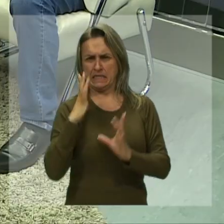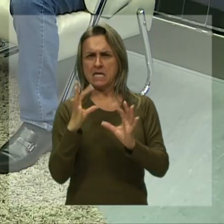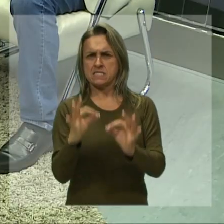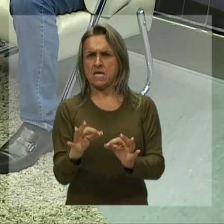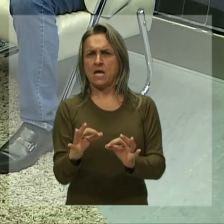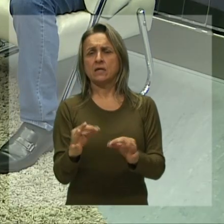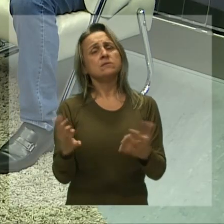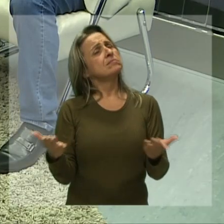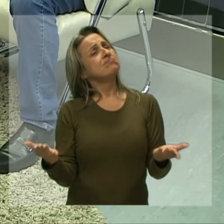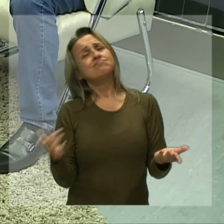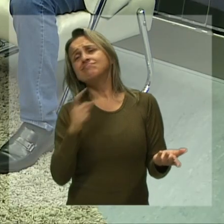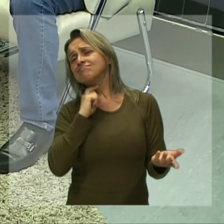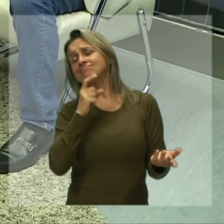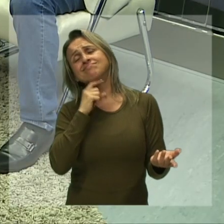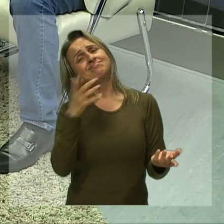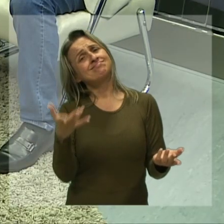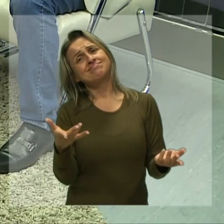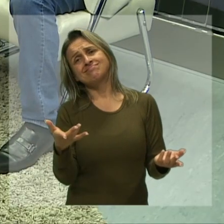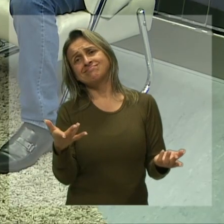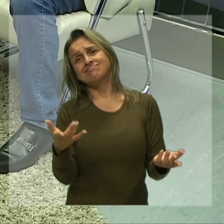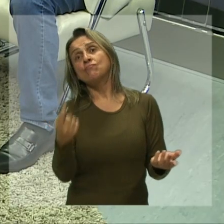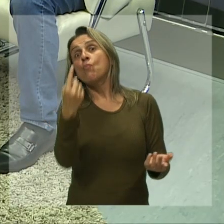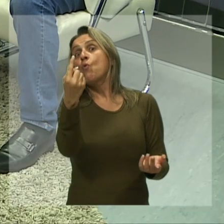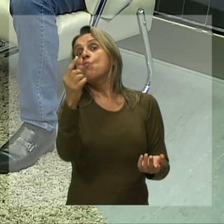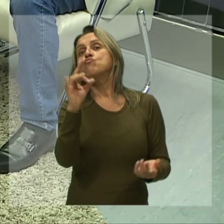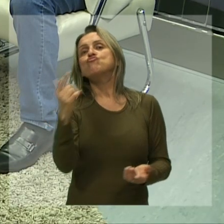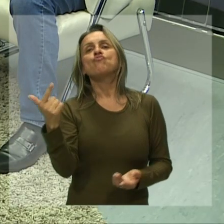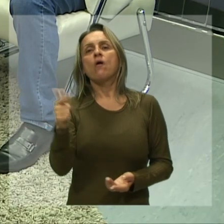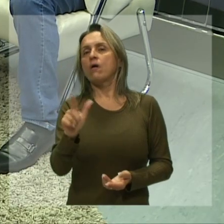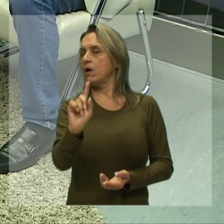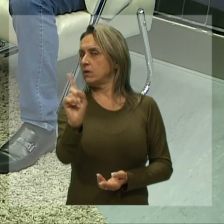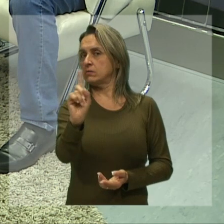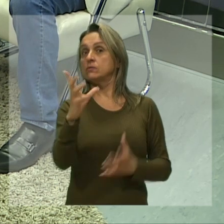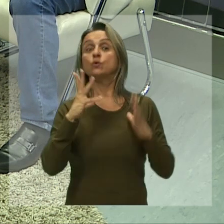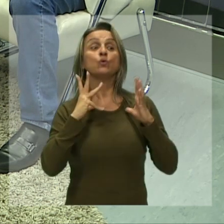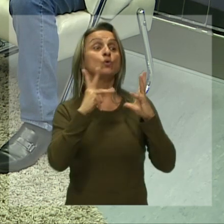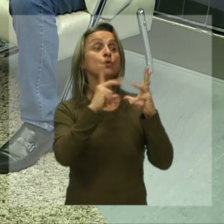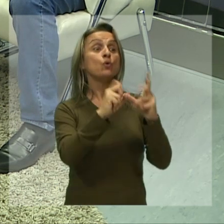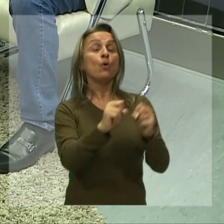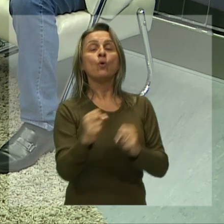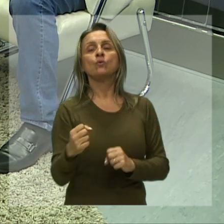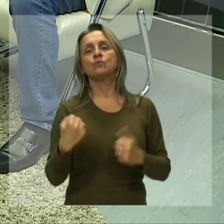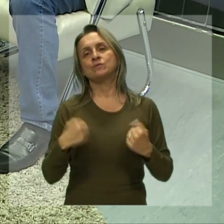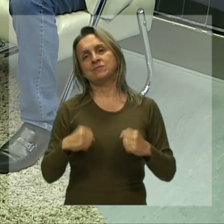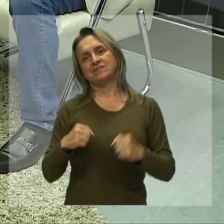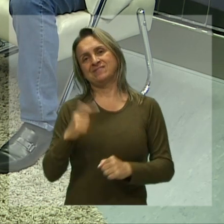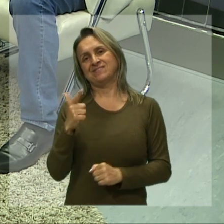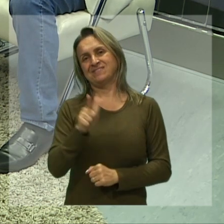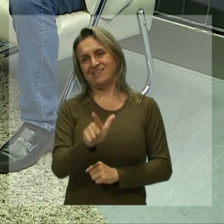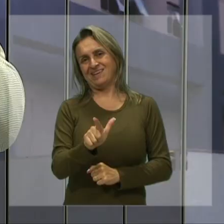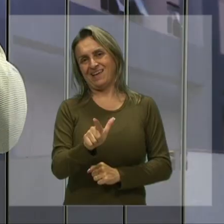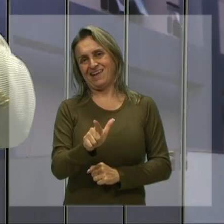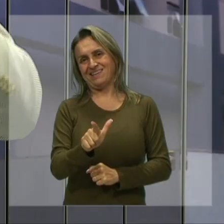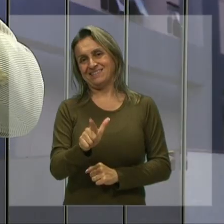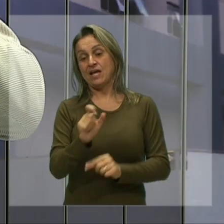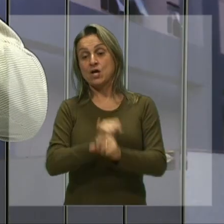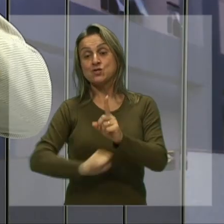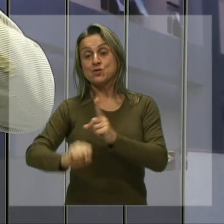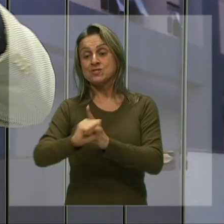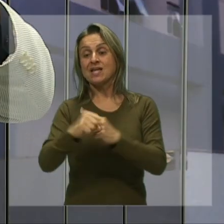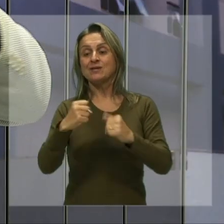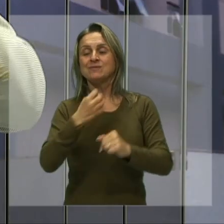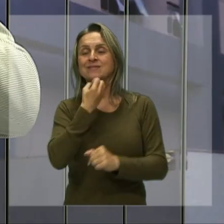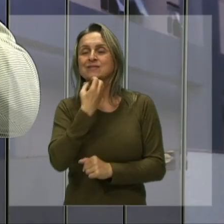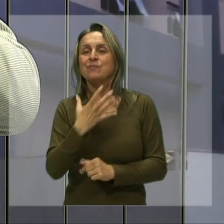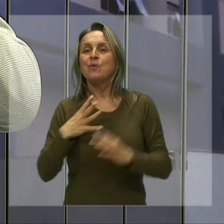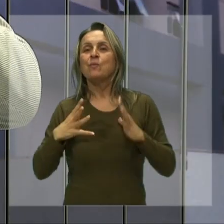Tu tem uma sociedade que só um tem lucro, não funciona. Então, assim, a nossa sociedade tem que ser boa para todos. E como é que a gente faz para